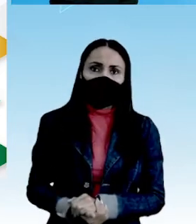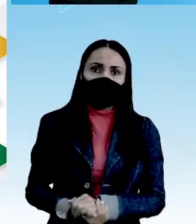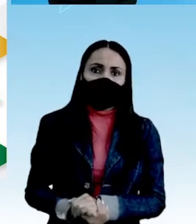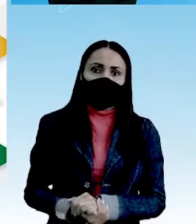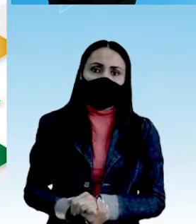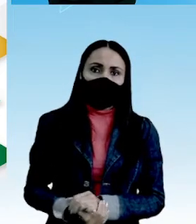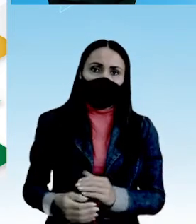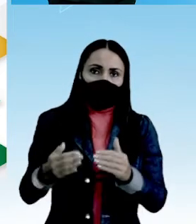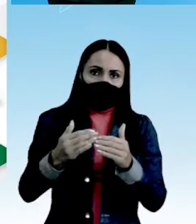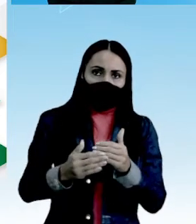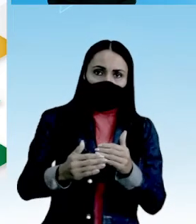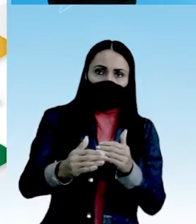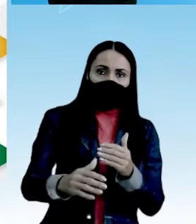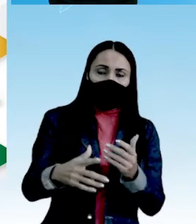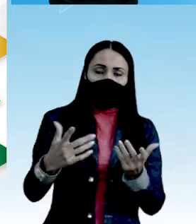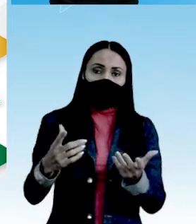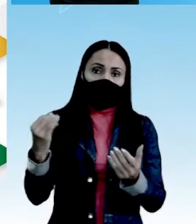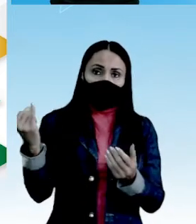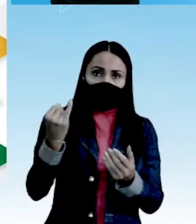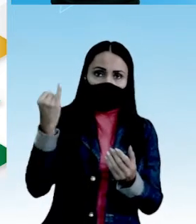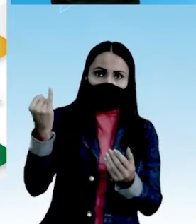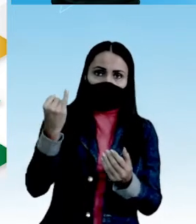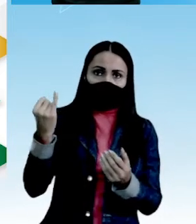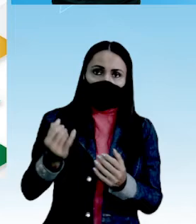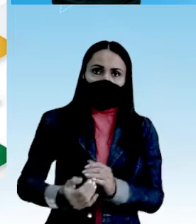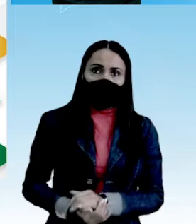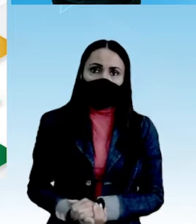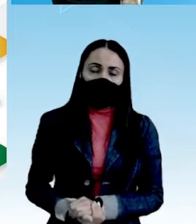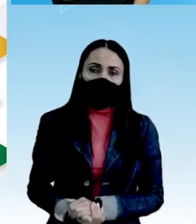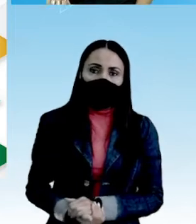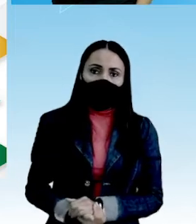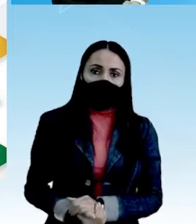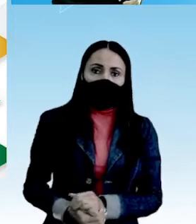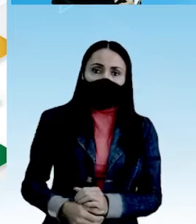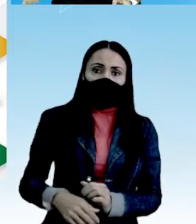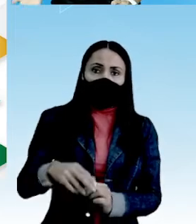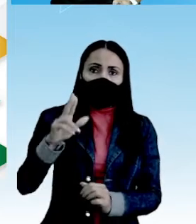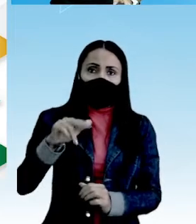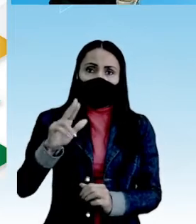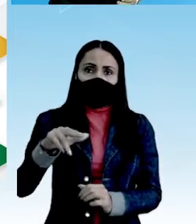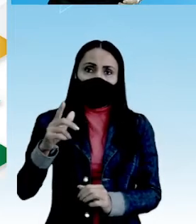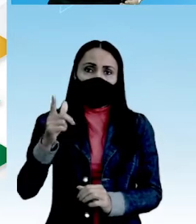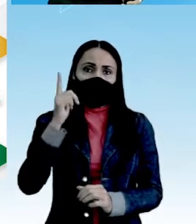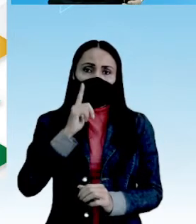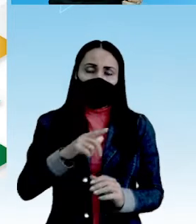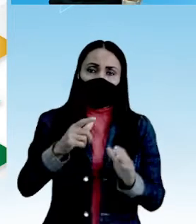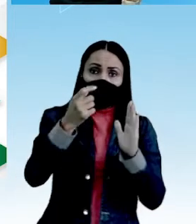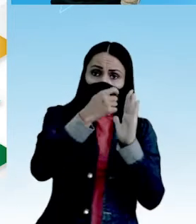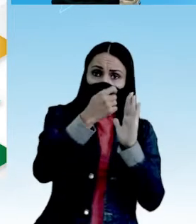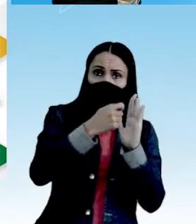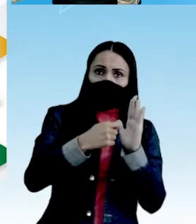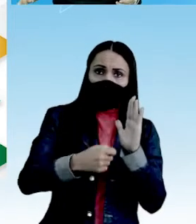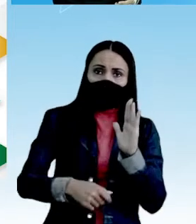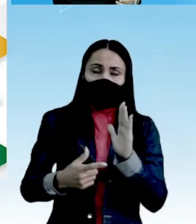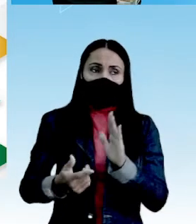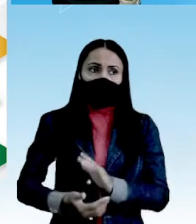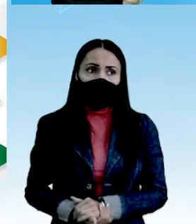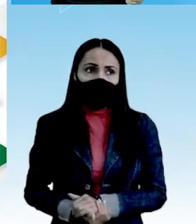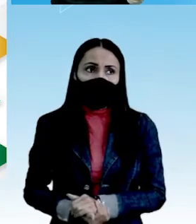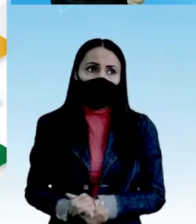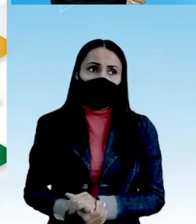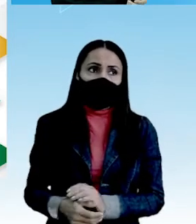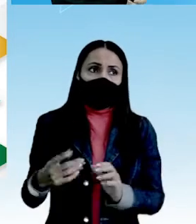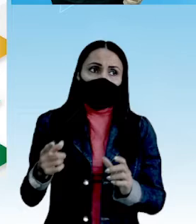começa com uma frase bem importante, né, de John Lennon, que é: eu nunca teria conseguido escrever Imagine sem Yoko. Ela